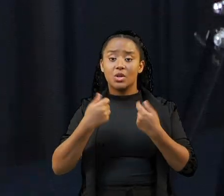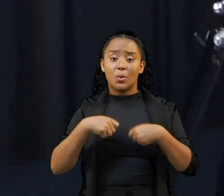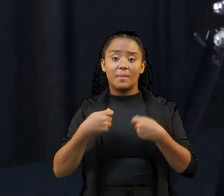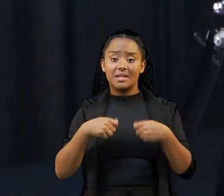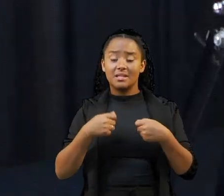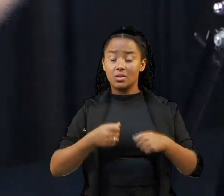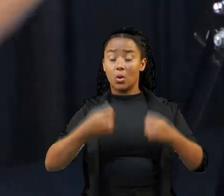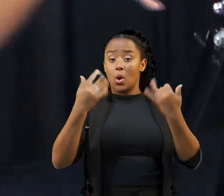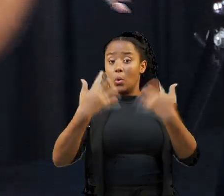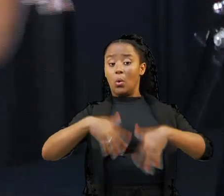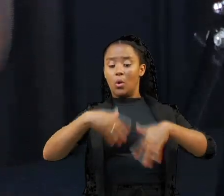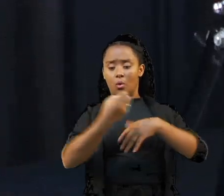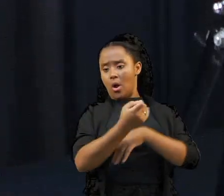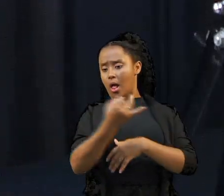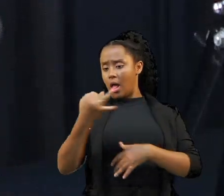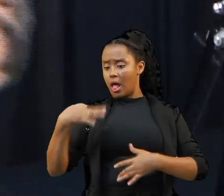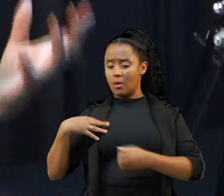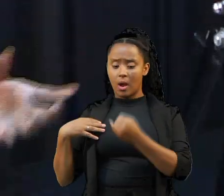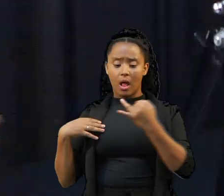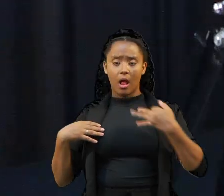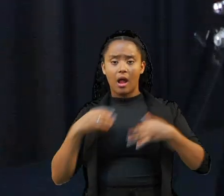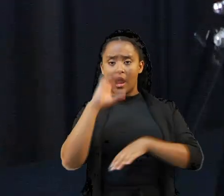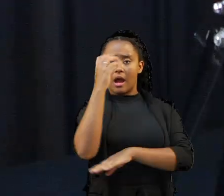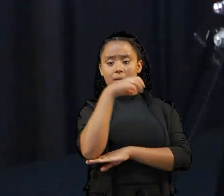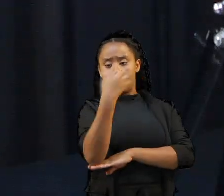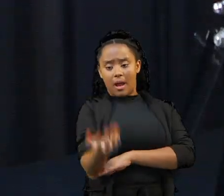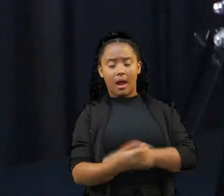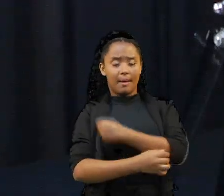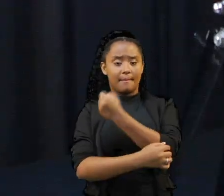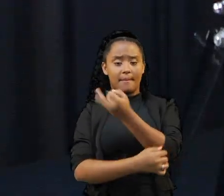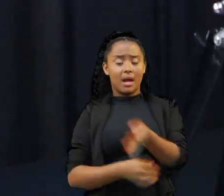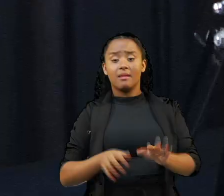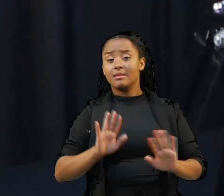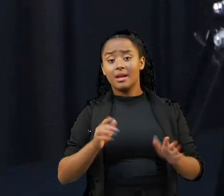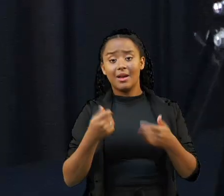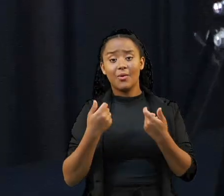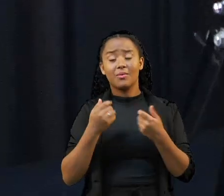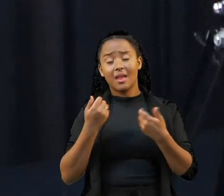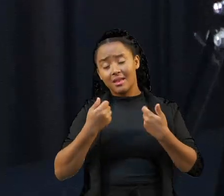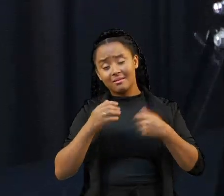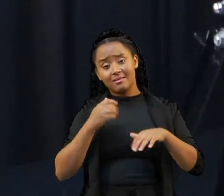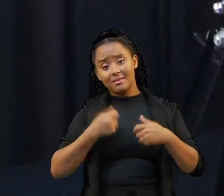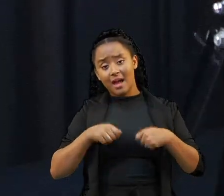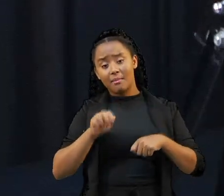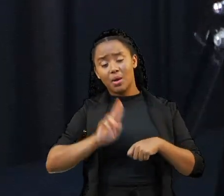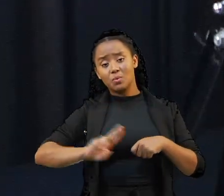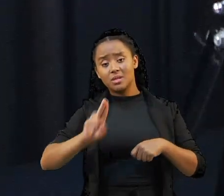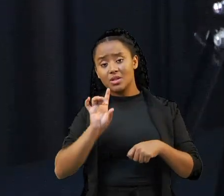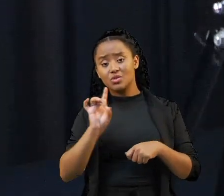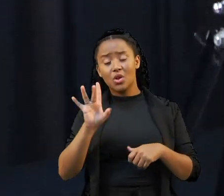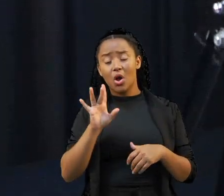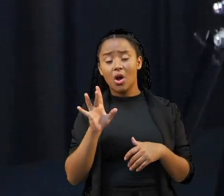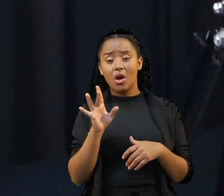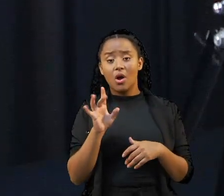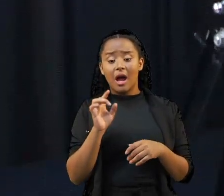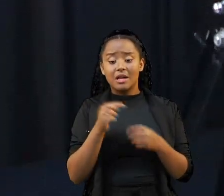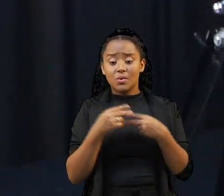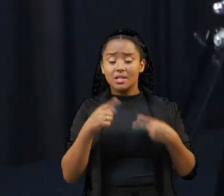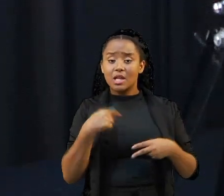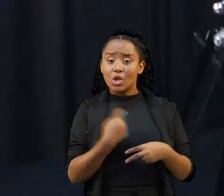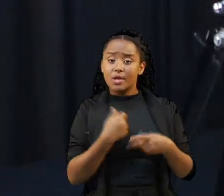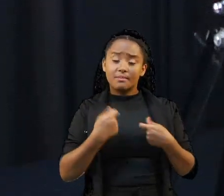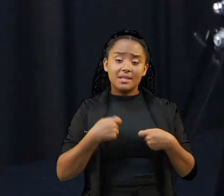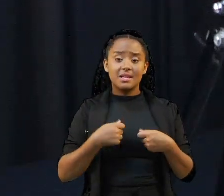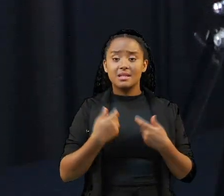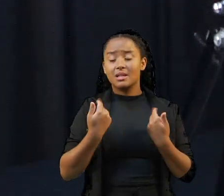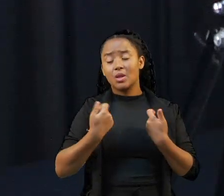construir inúmeras coisas, derrubar tantos de árvore para me fazer isso, somente para o que eu preciso. Eu não preciso matar muitos